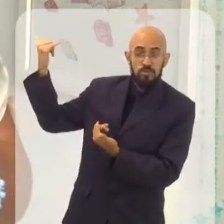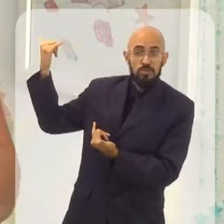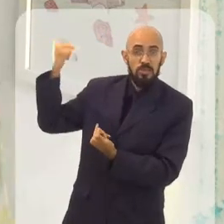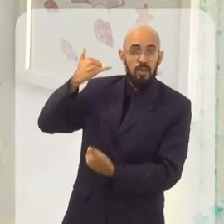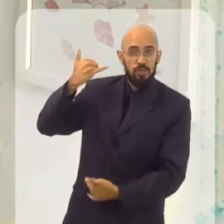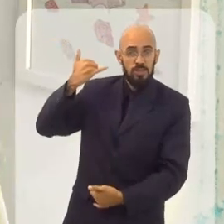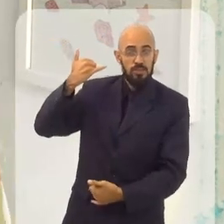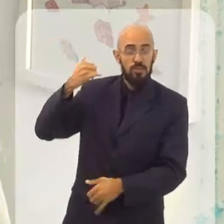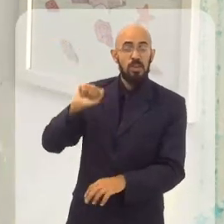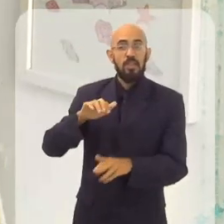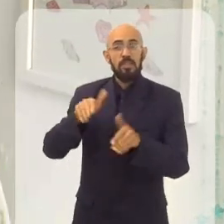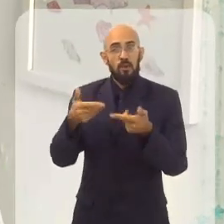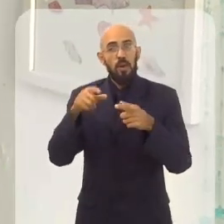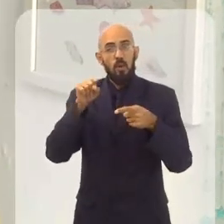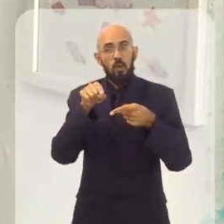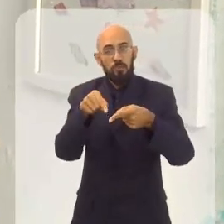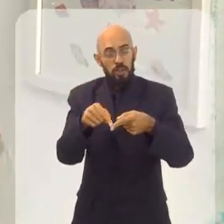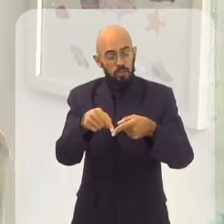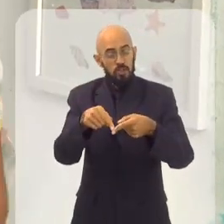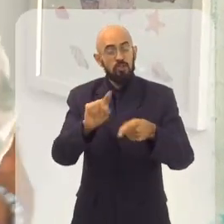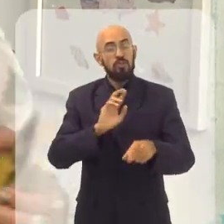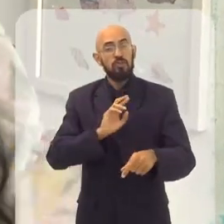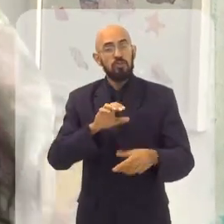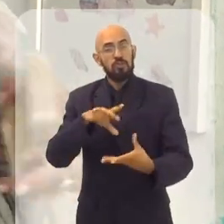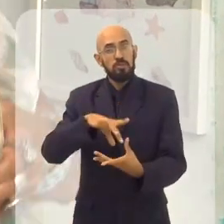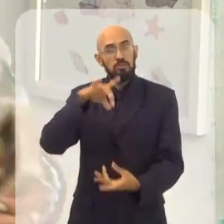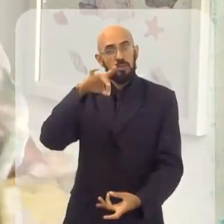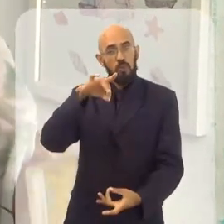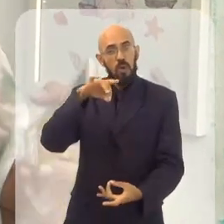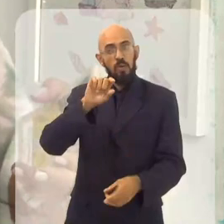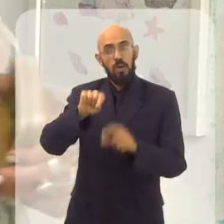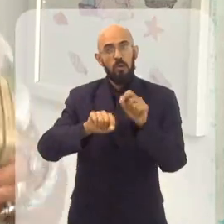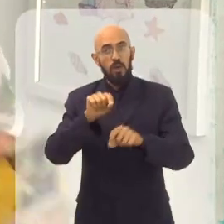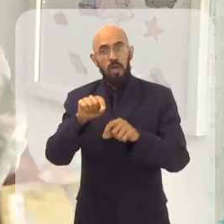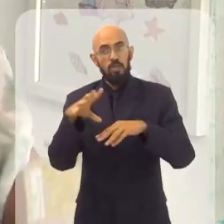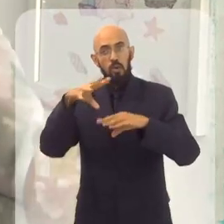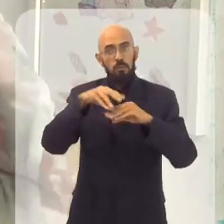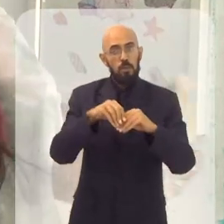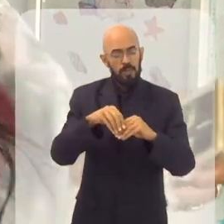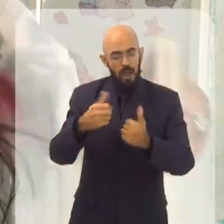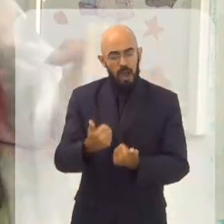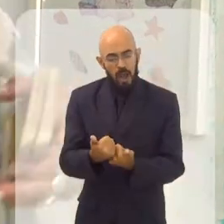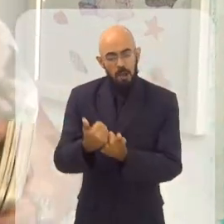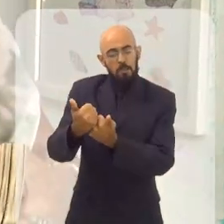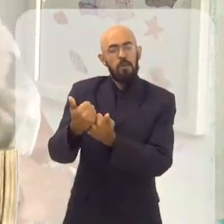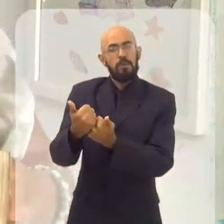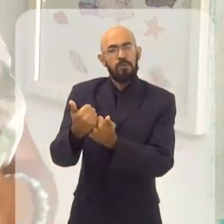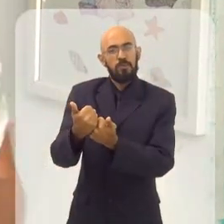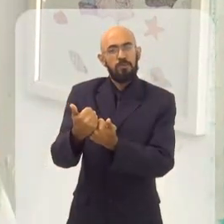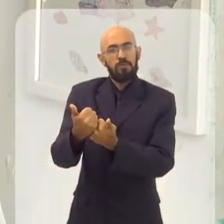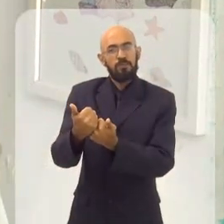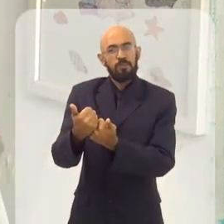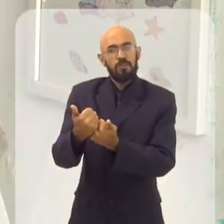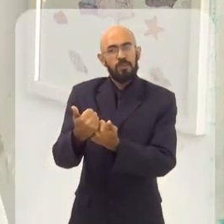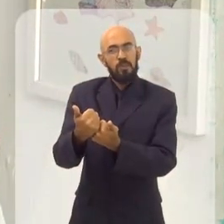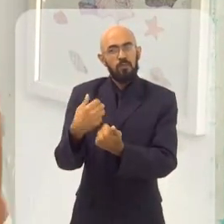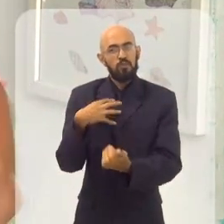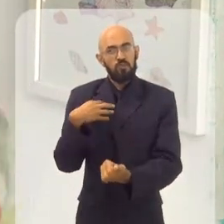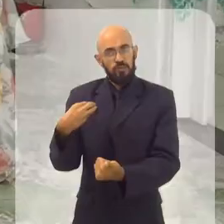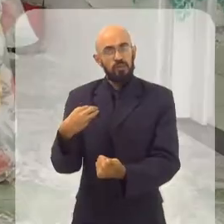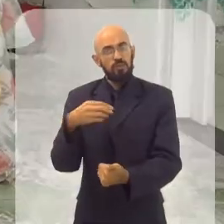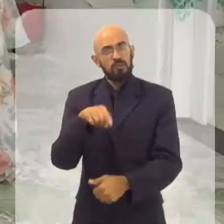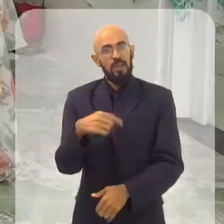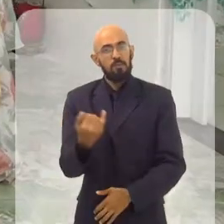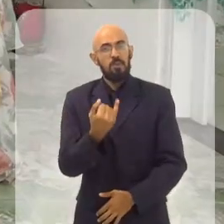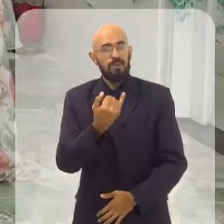você vê qual é o objetivo do lado espiritual, né? De agregar, de dar apoio, de aproximar os filhos. Então, isso é